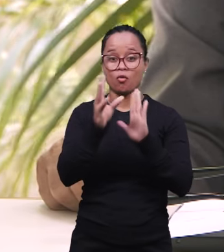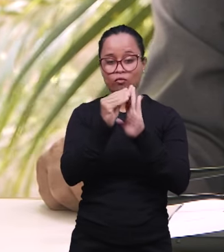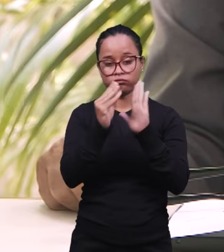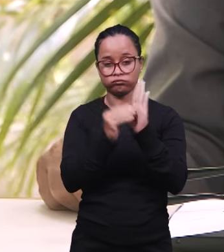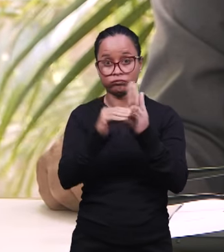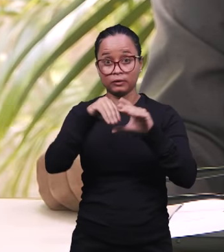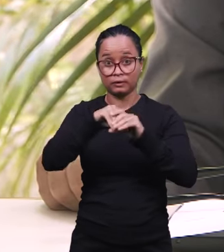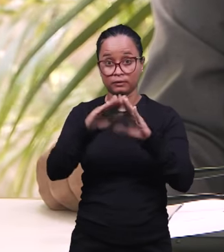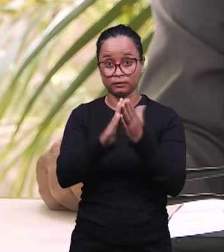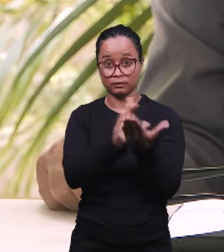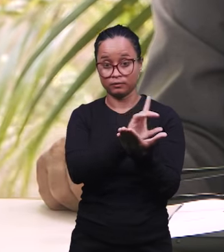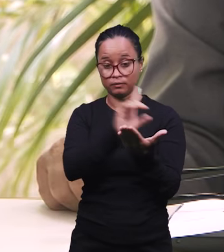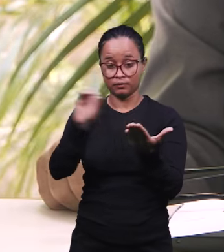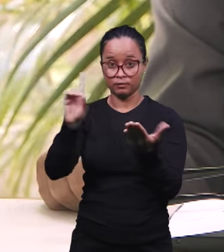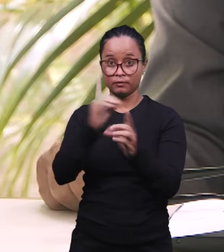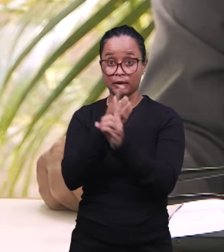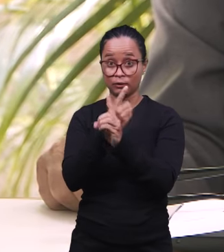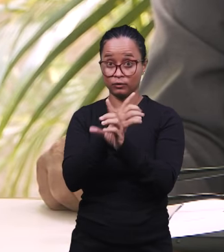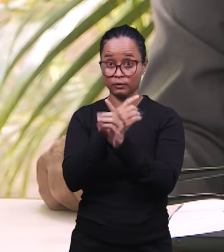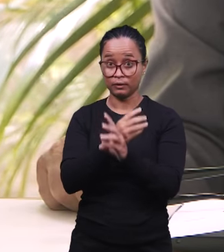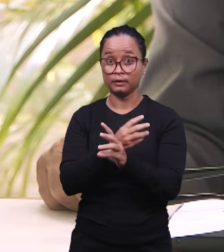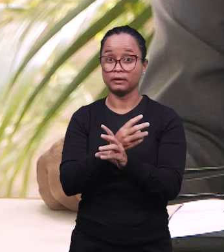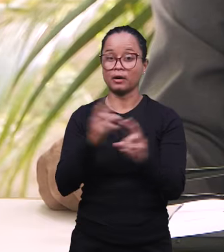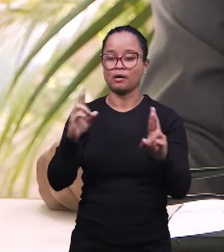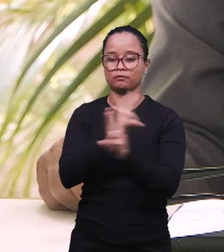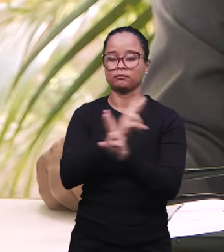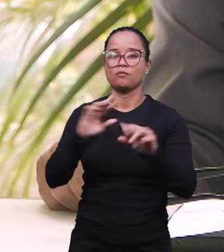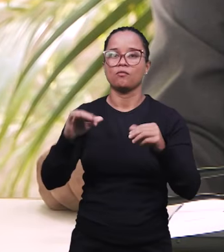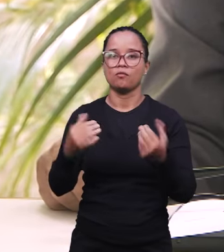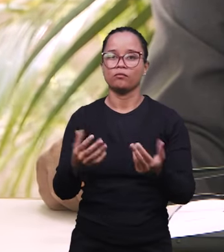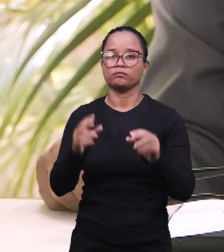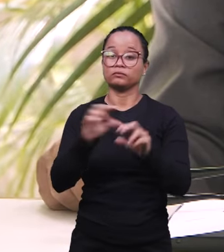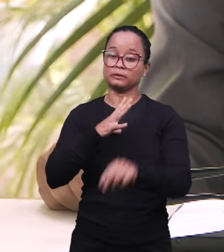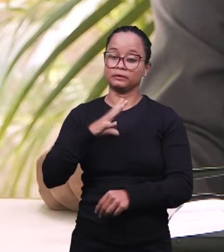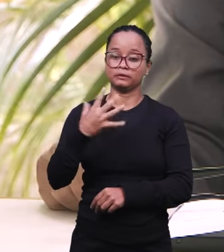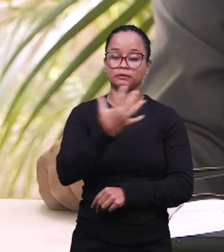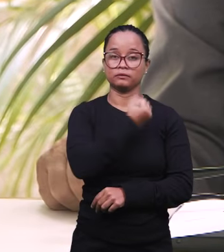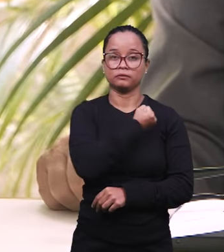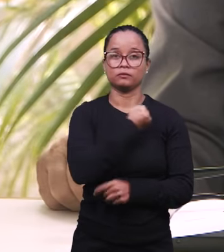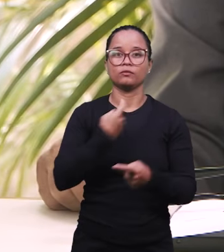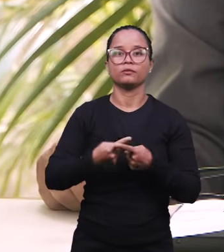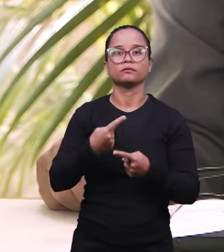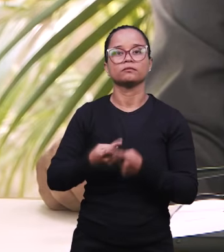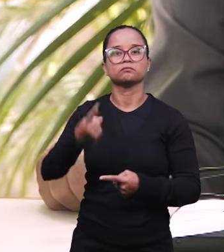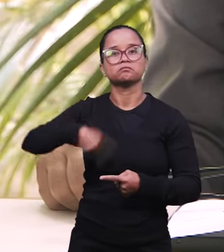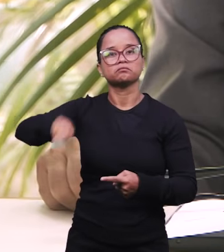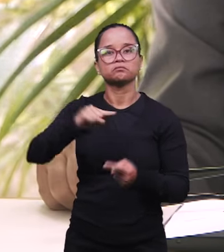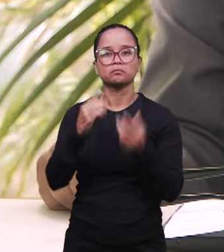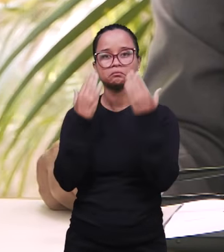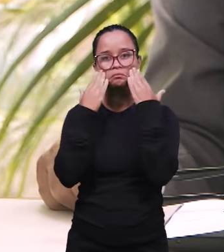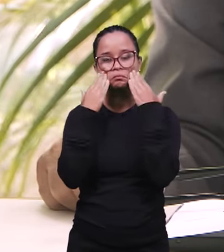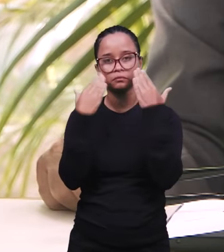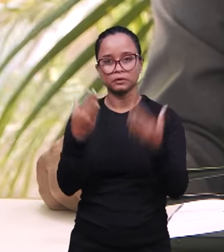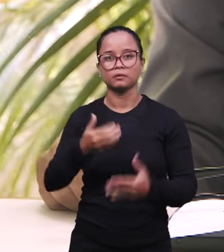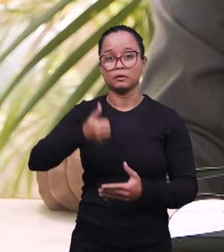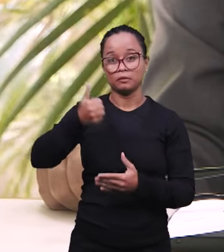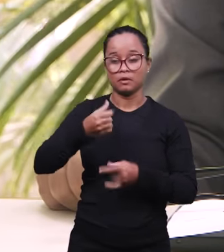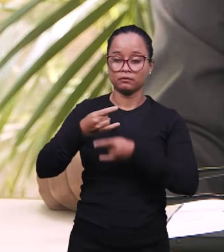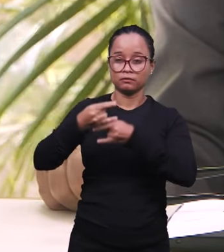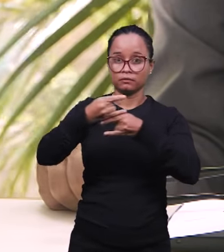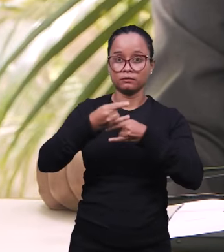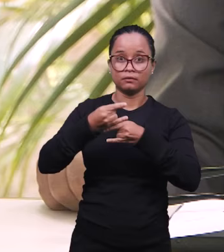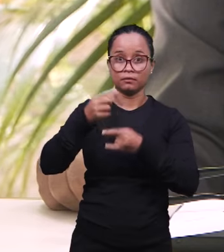bíblico doutrinário relacionado à salvação, porque nós apresentamos na primeira live de anteontem,